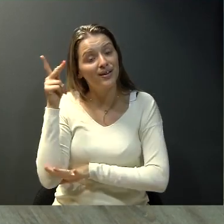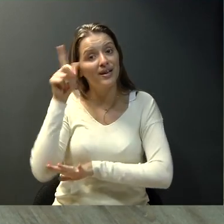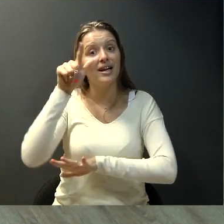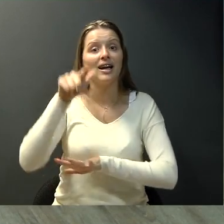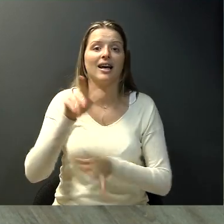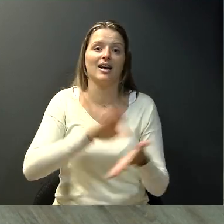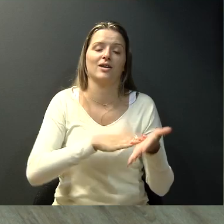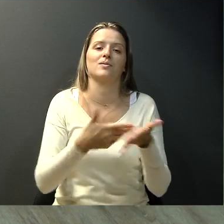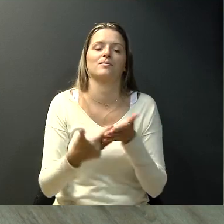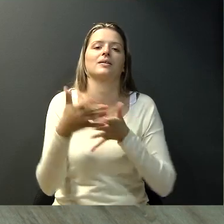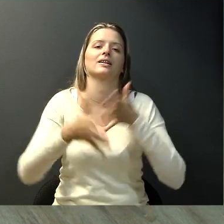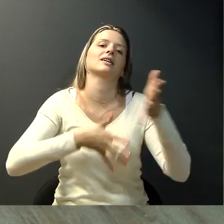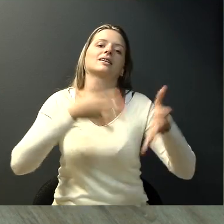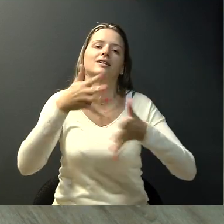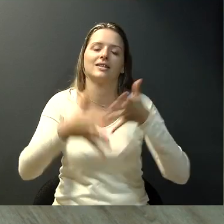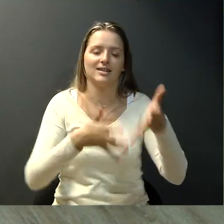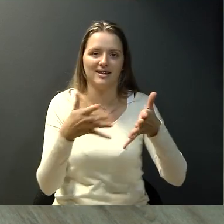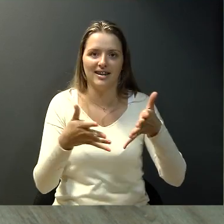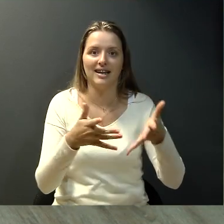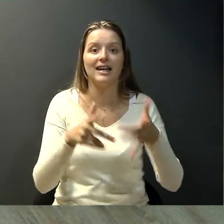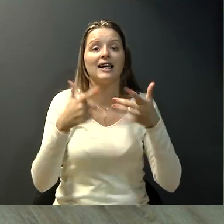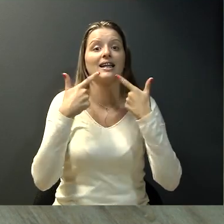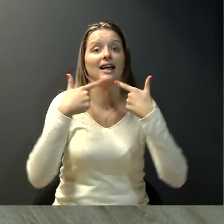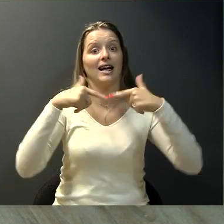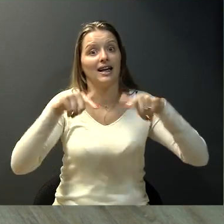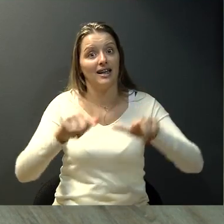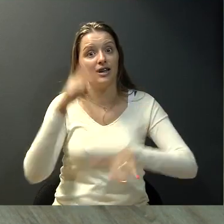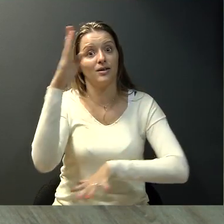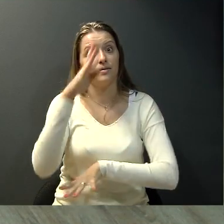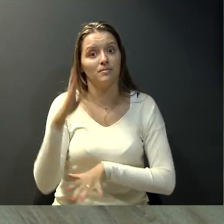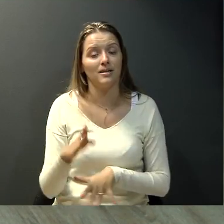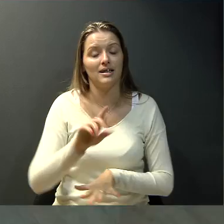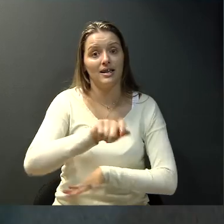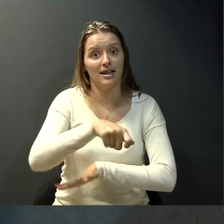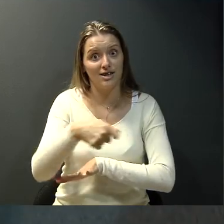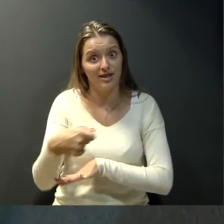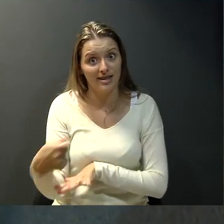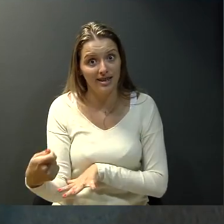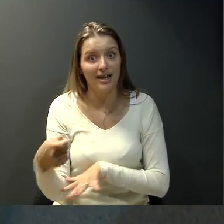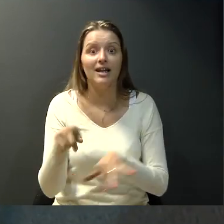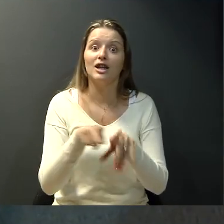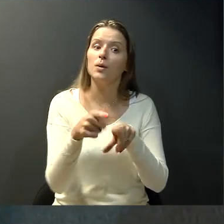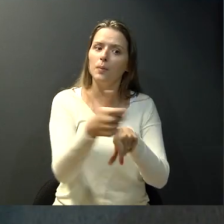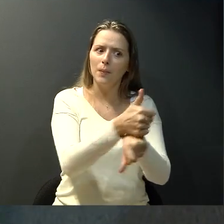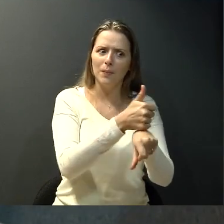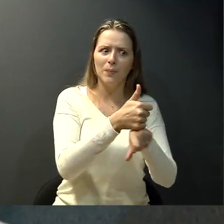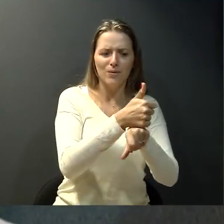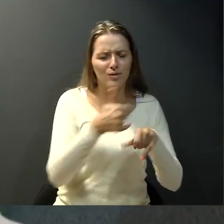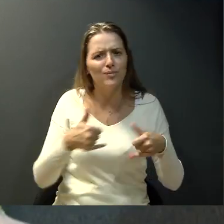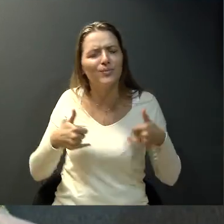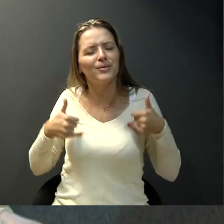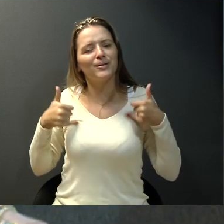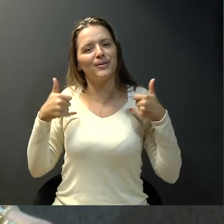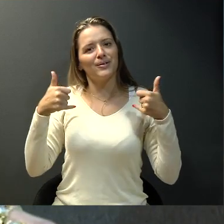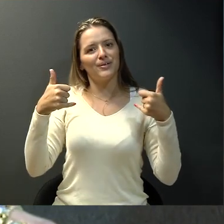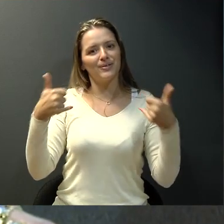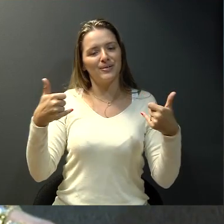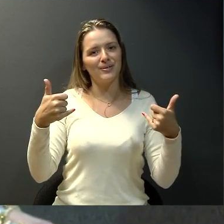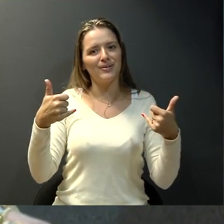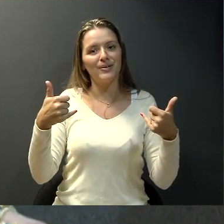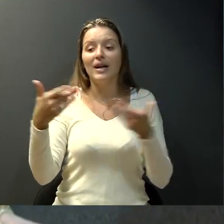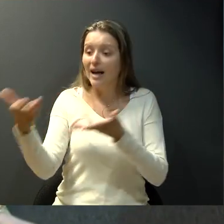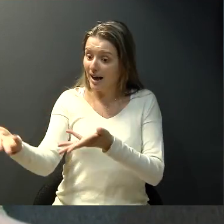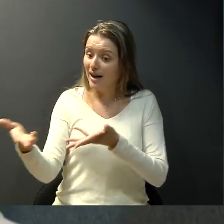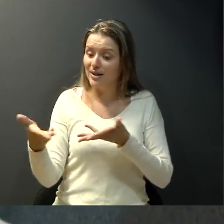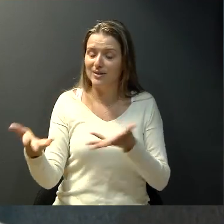conosco hoje é uma intérprete de Libras, da língua brasileira de sinais. E além de uma profissão honrosa, para